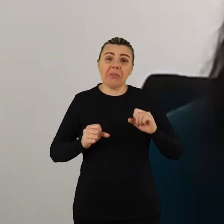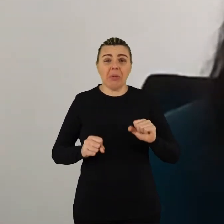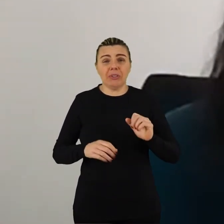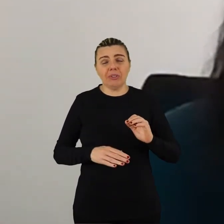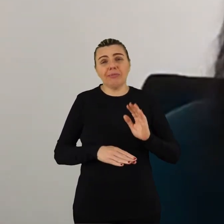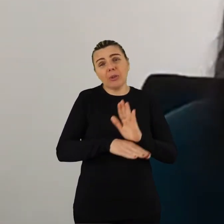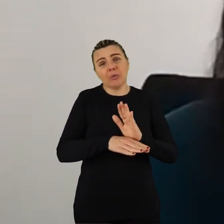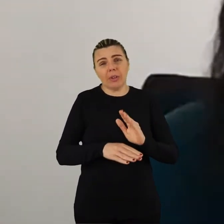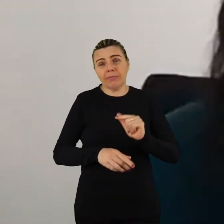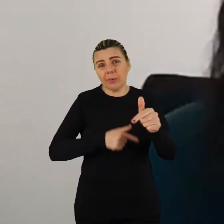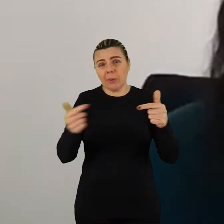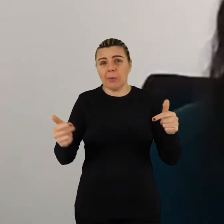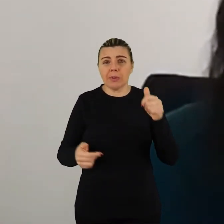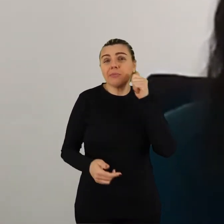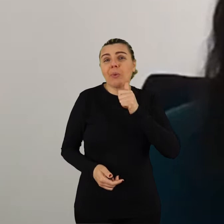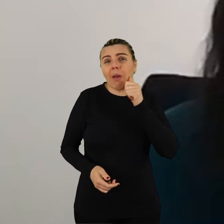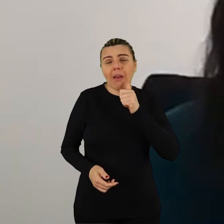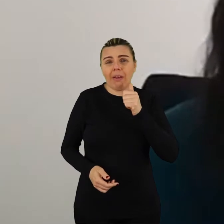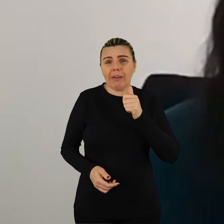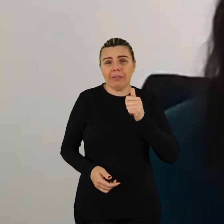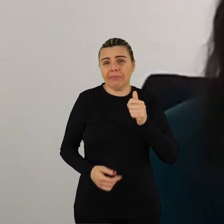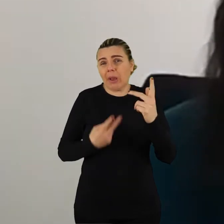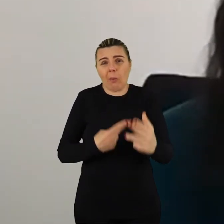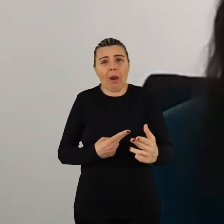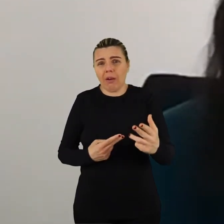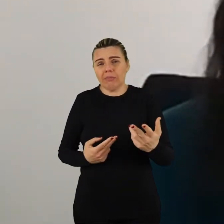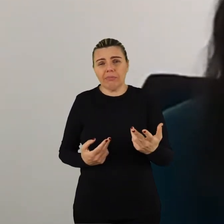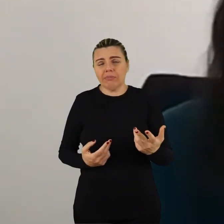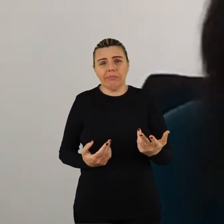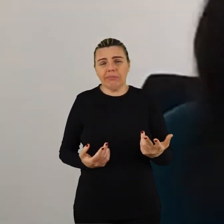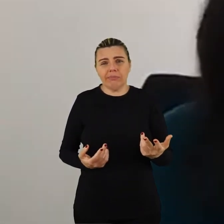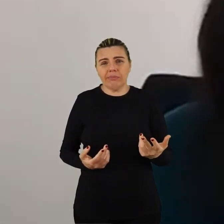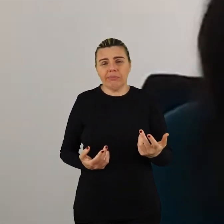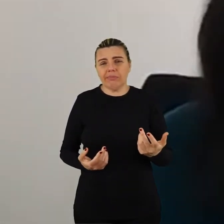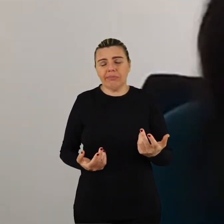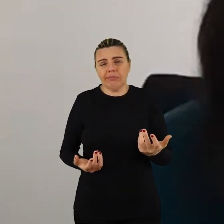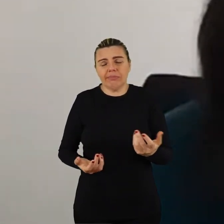ajudar outras mulheres que tenham passado